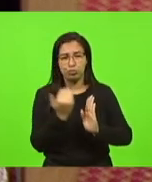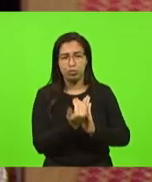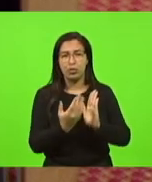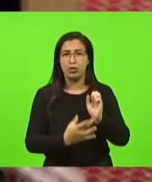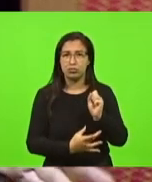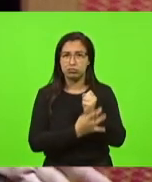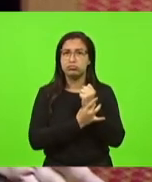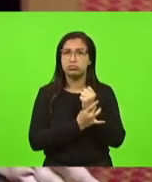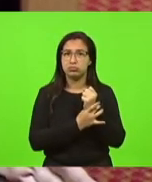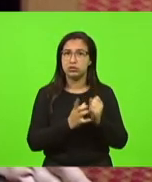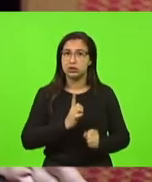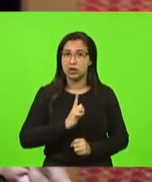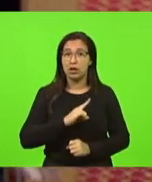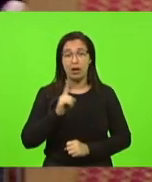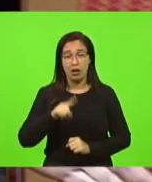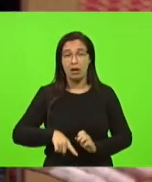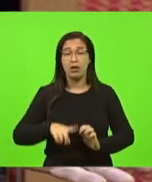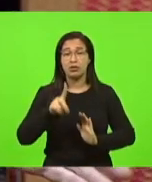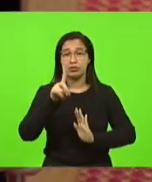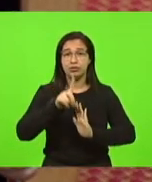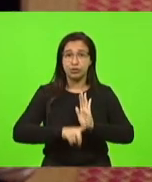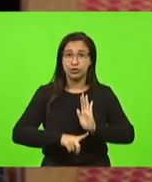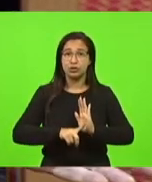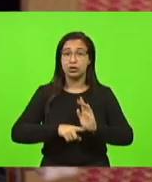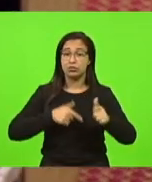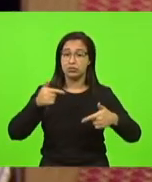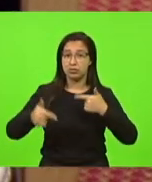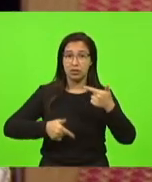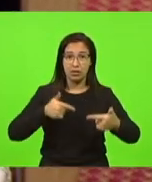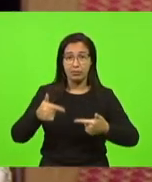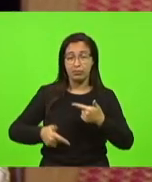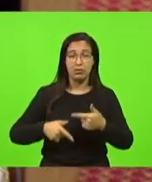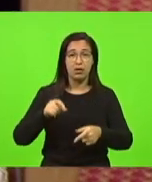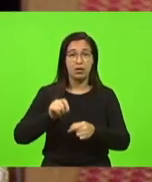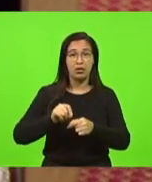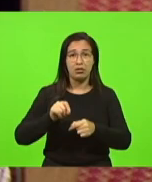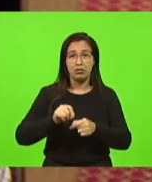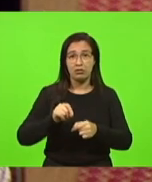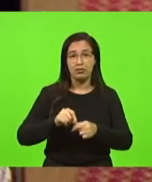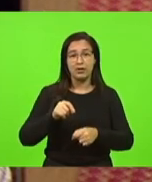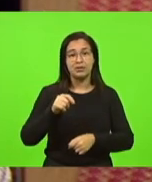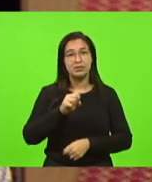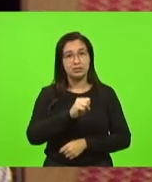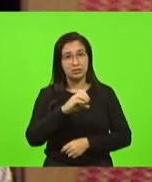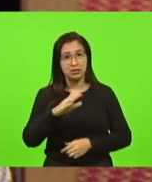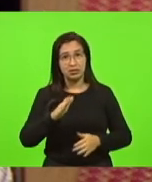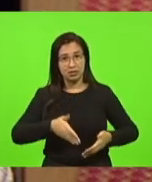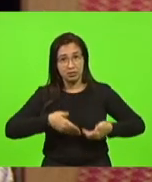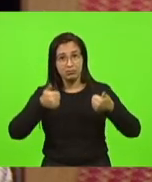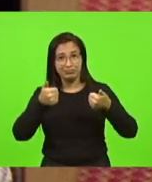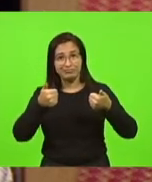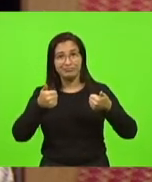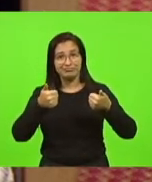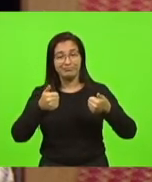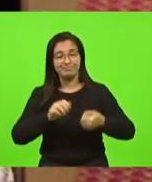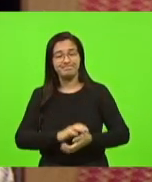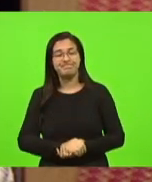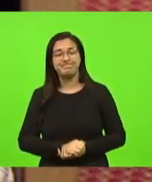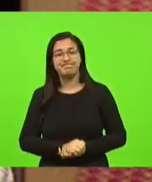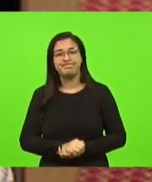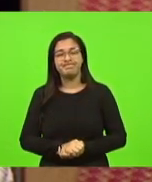assegurados, que é um direito para trabalhar e para fazer Santa Catarina melhor. Então, minhas